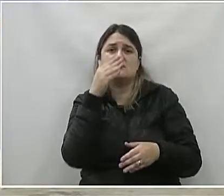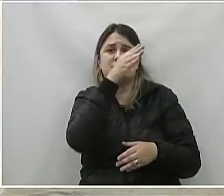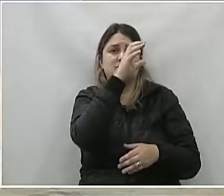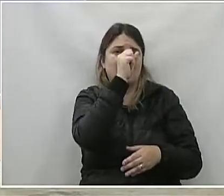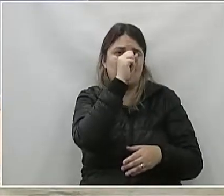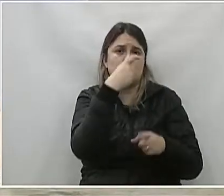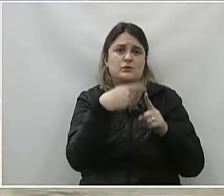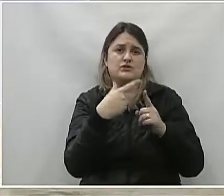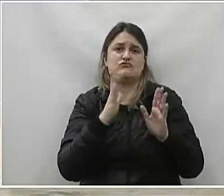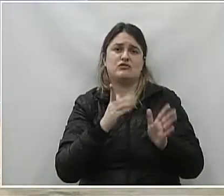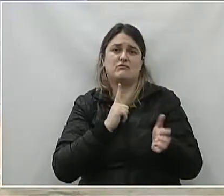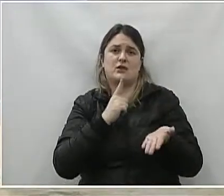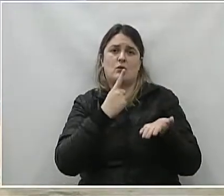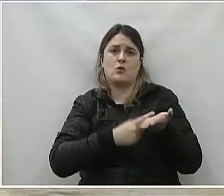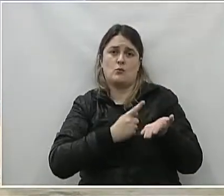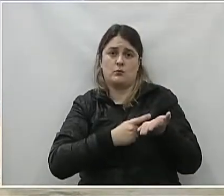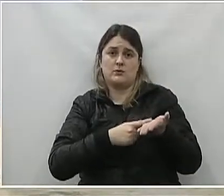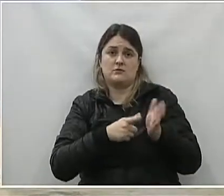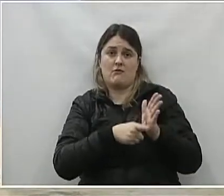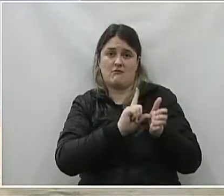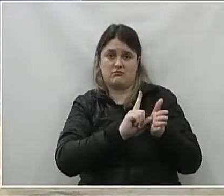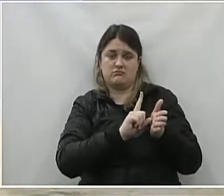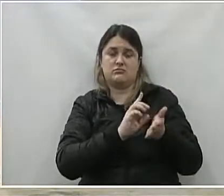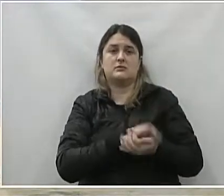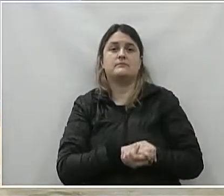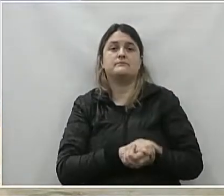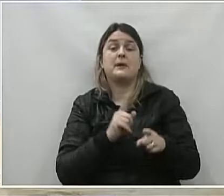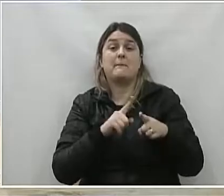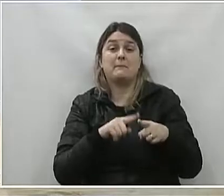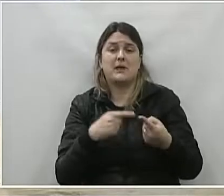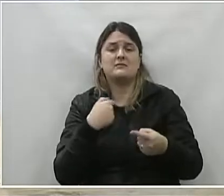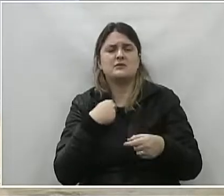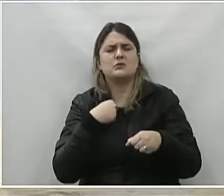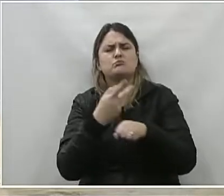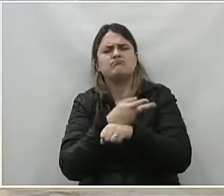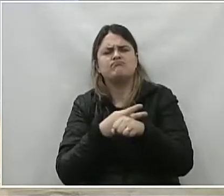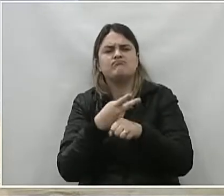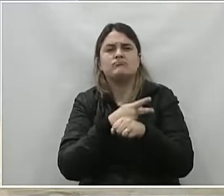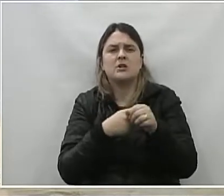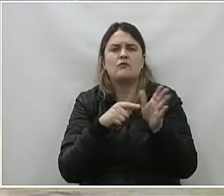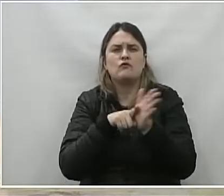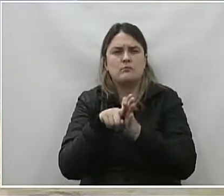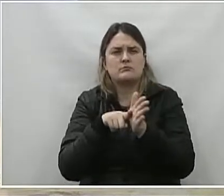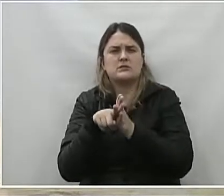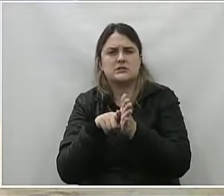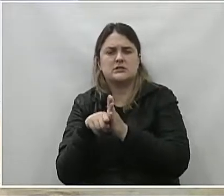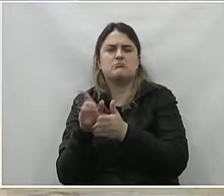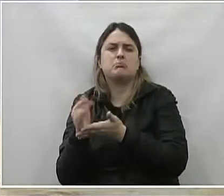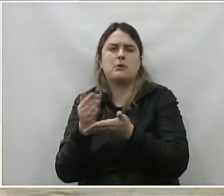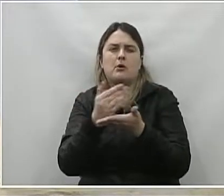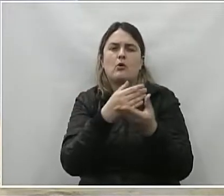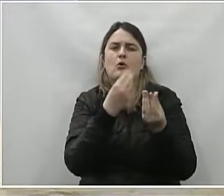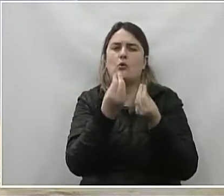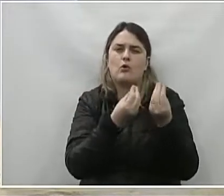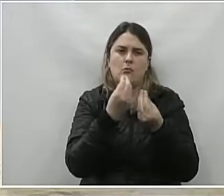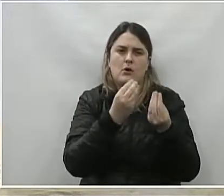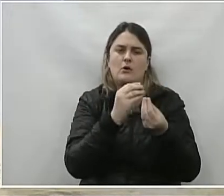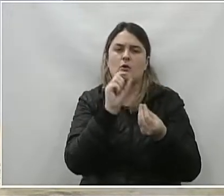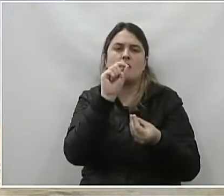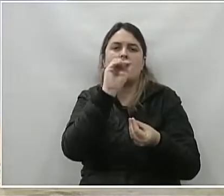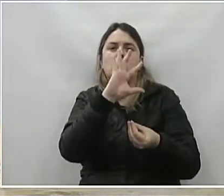já tinha um compromisso, mas estive buscando informação da fala que aconteceu no